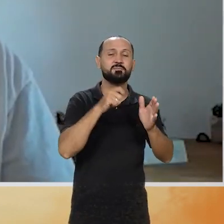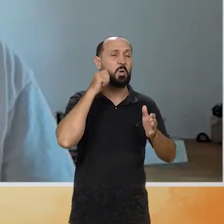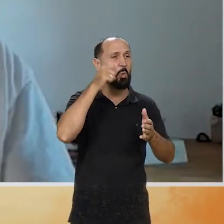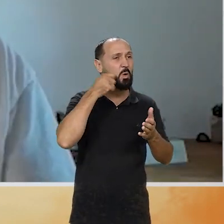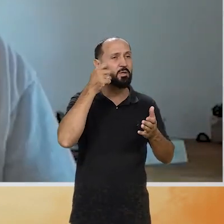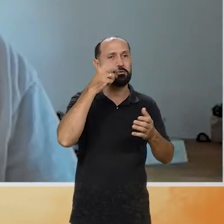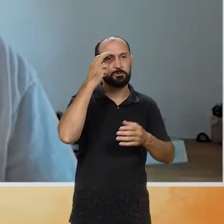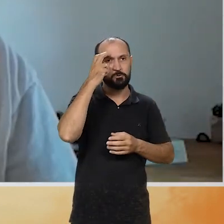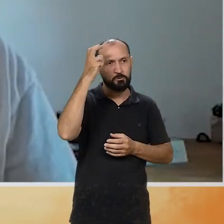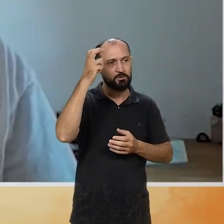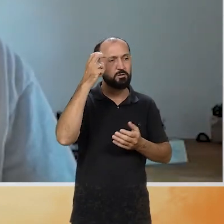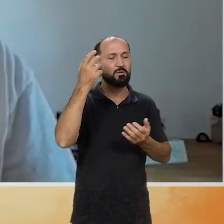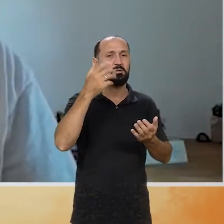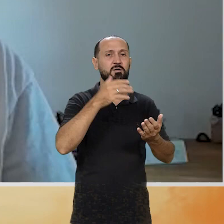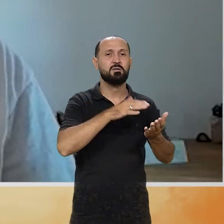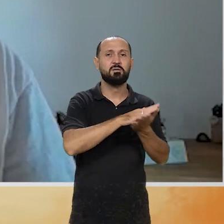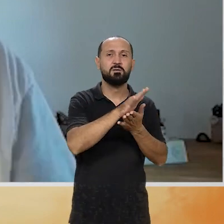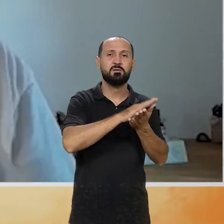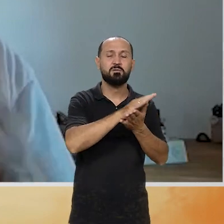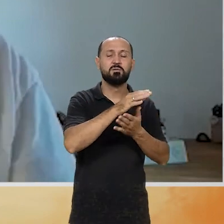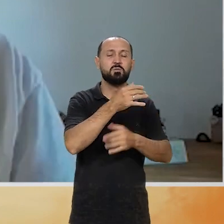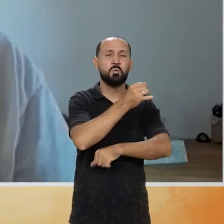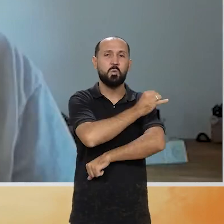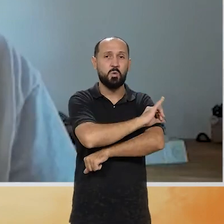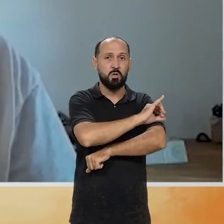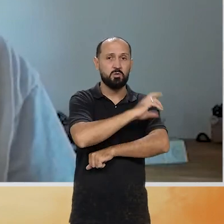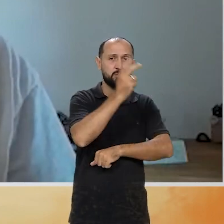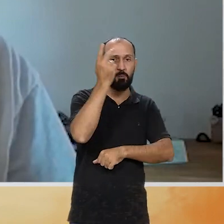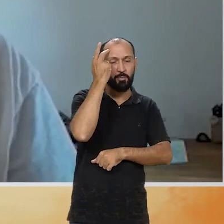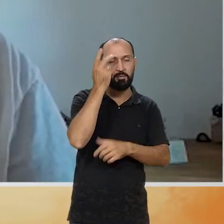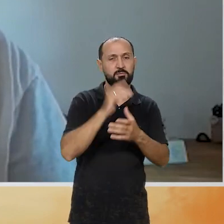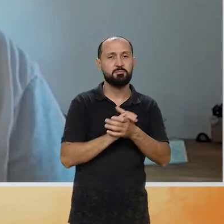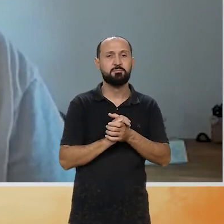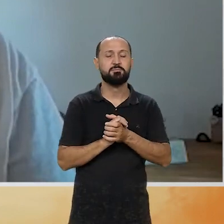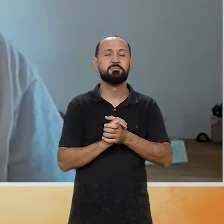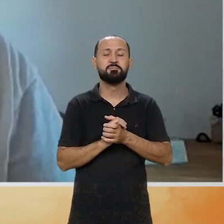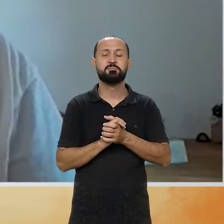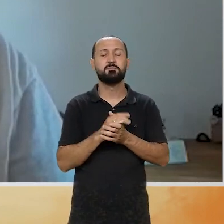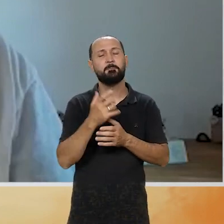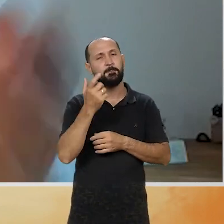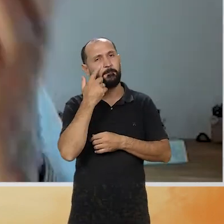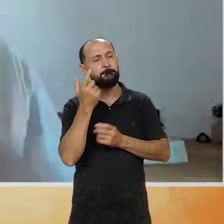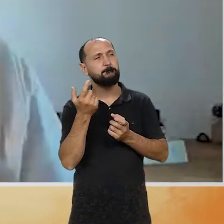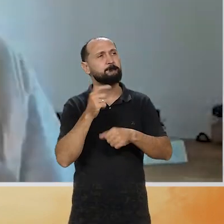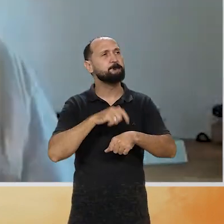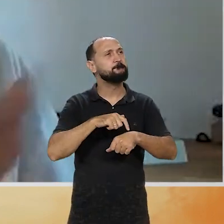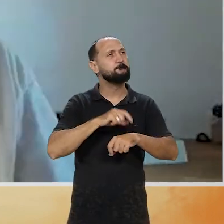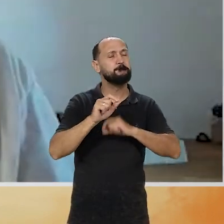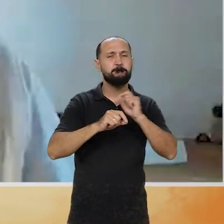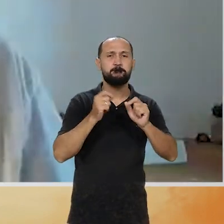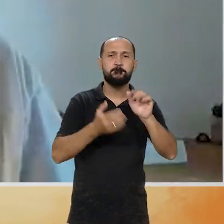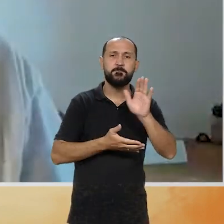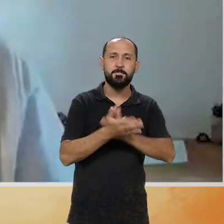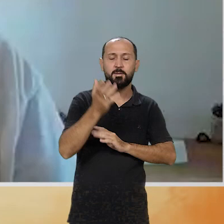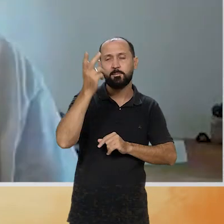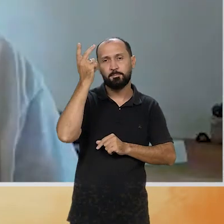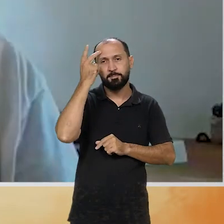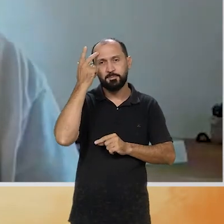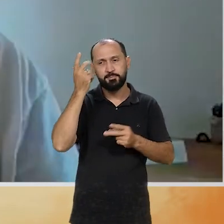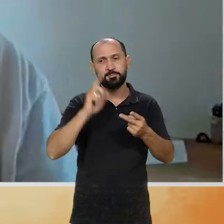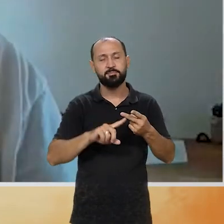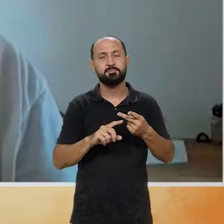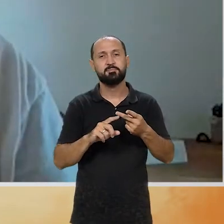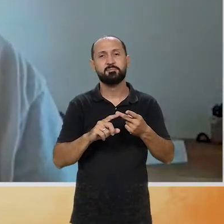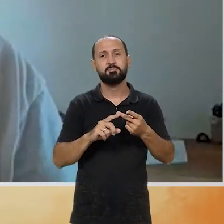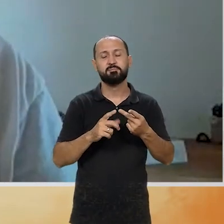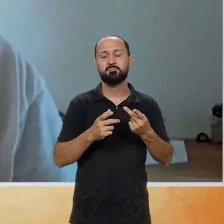de artistas, né, de intelectuais do eixo Rio-São Paulo. Aí voltei, nesse momento eu tinha ido para São